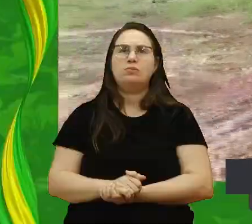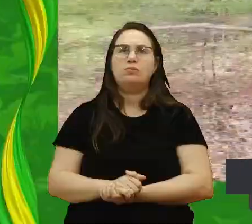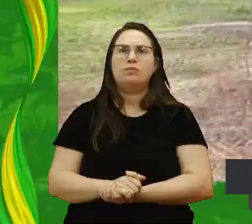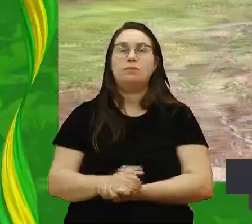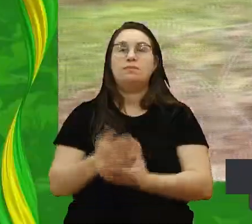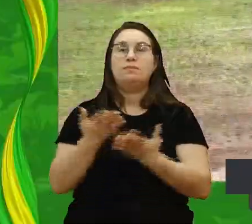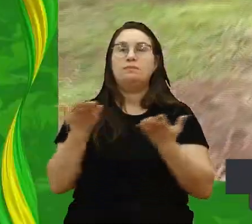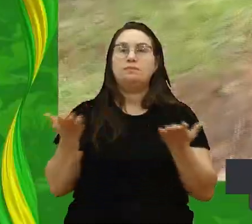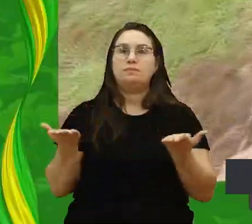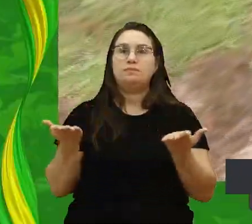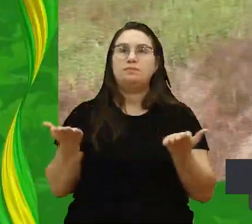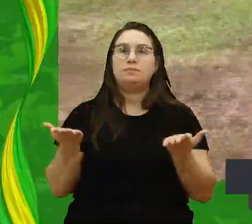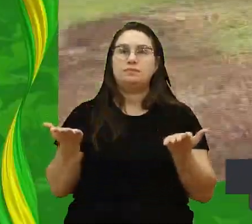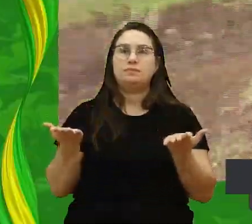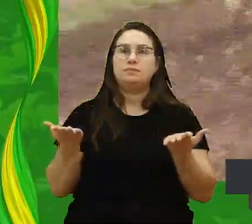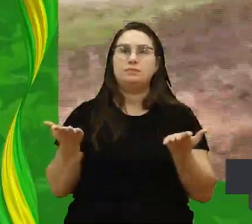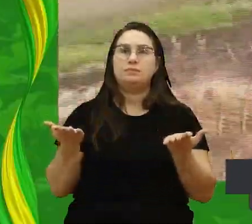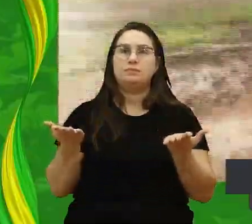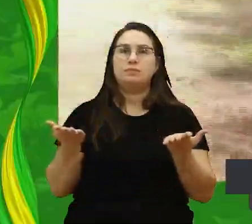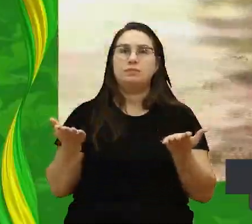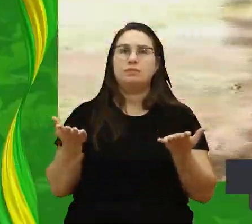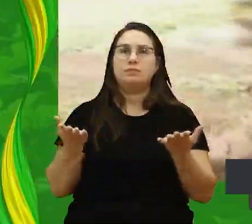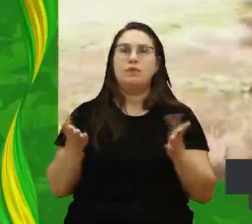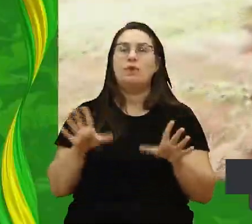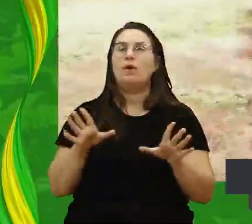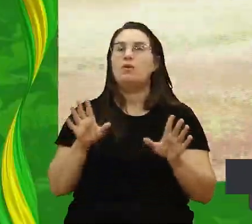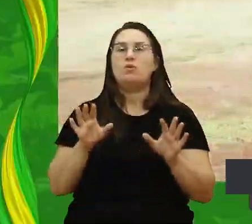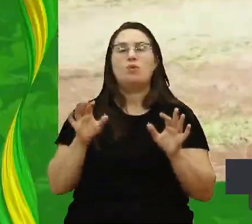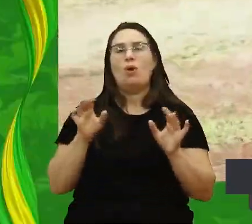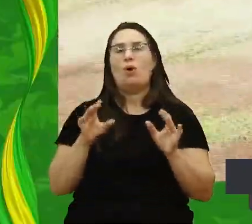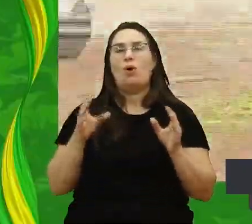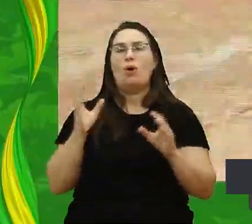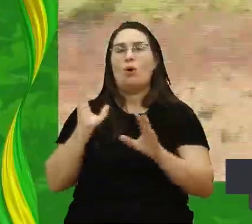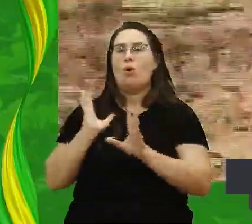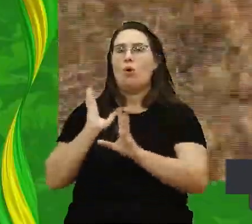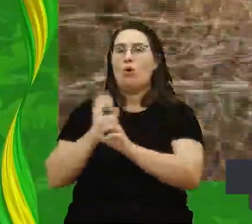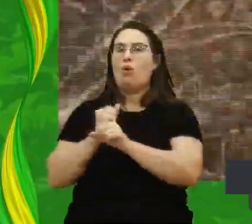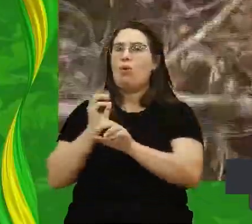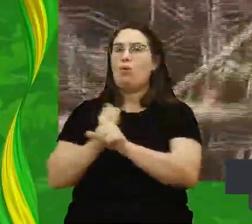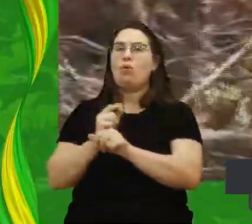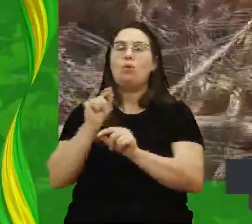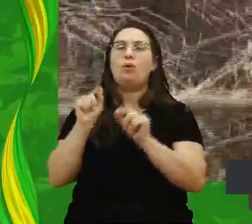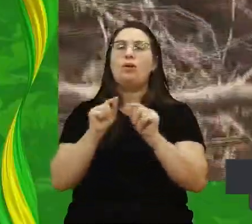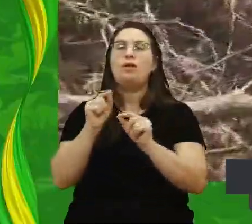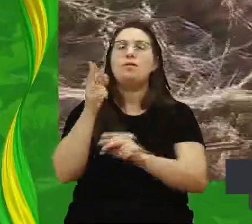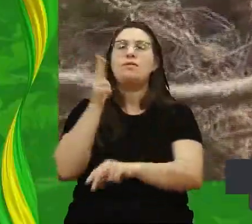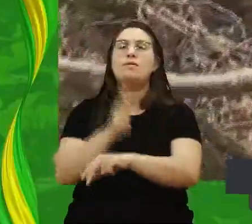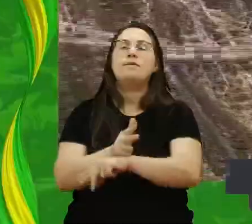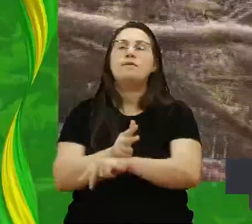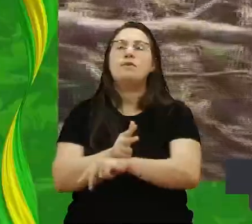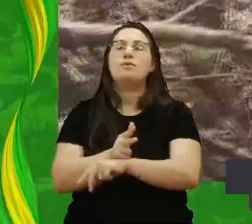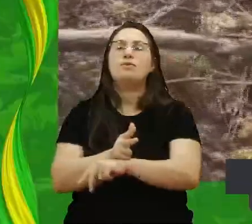Então, gente, quero só concluir esse vídeo aqui, tá?